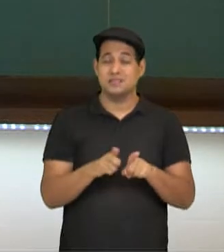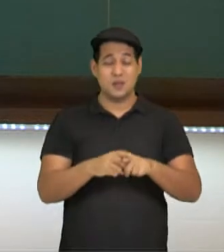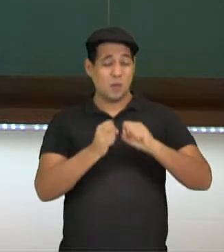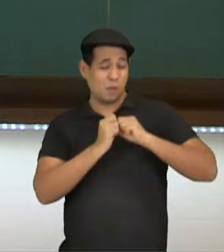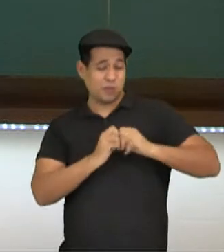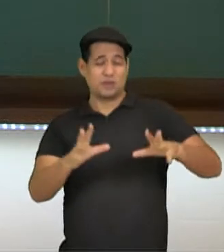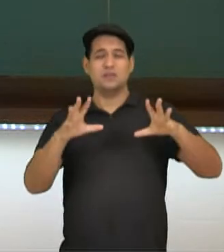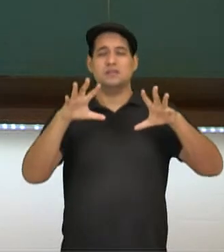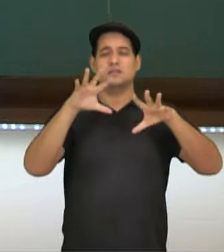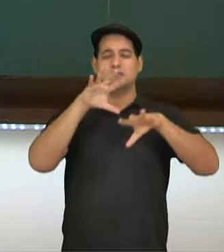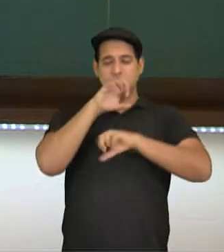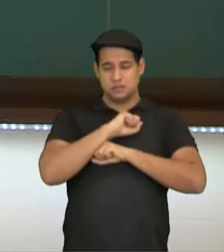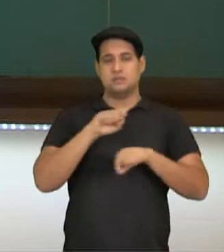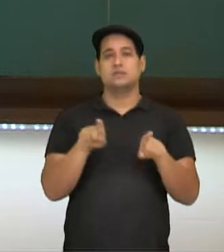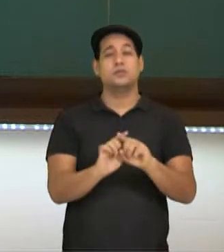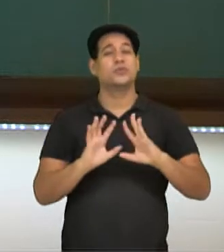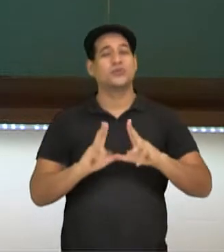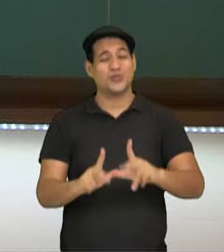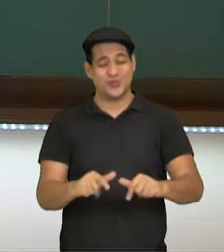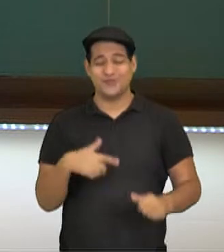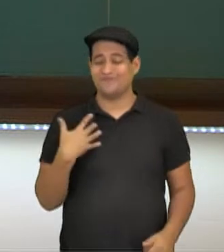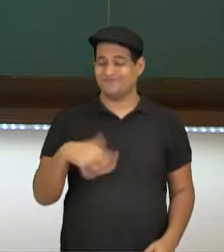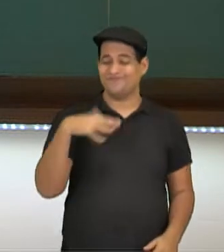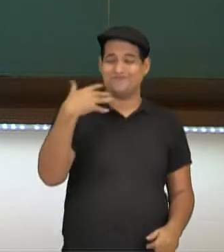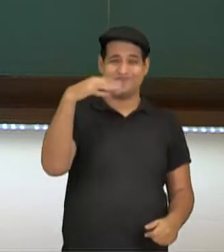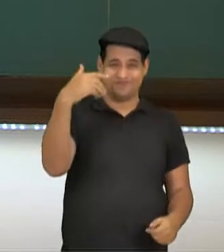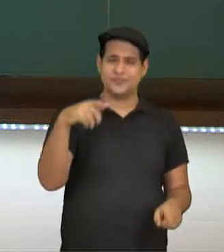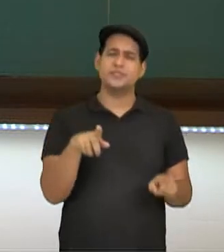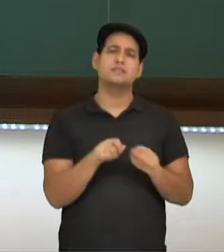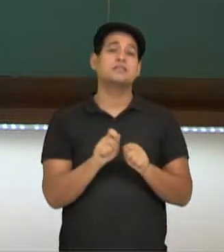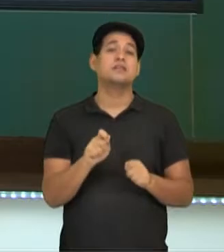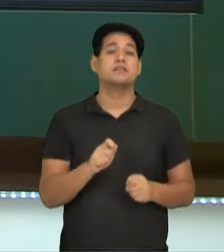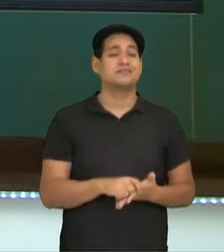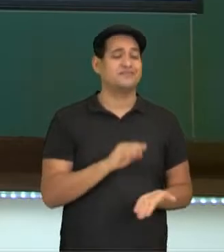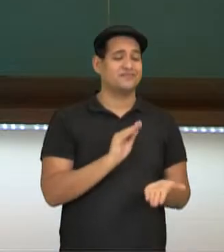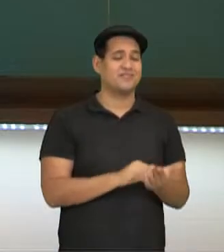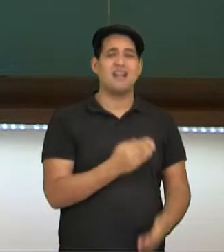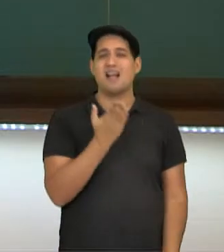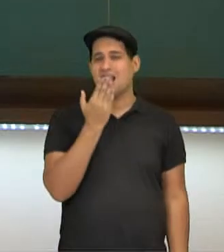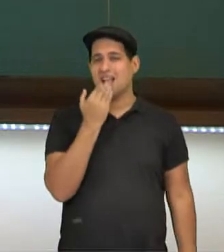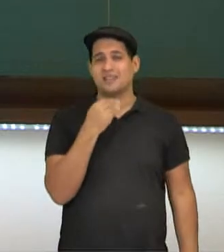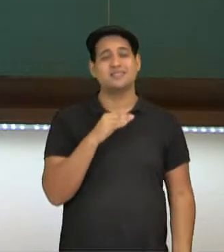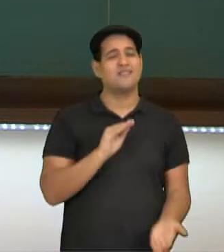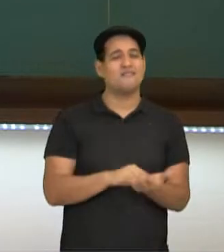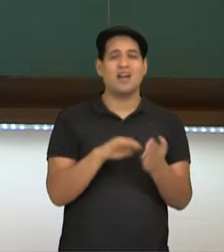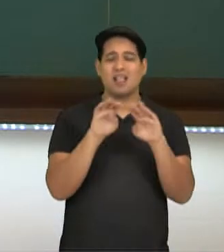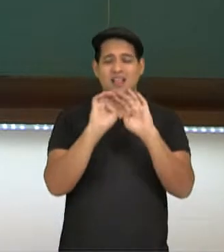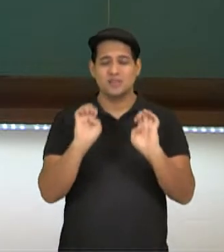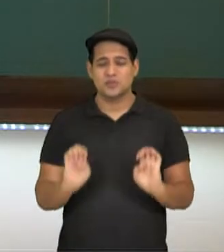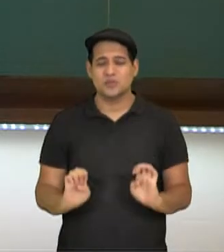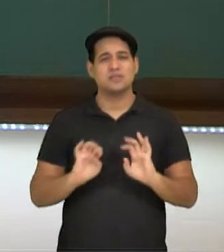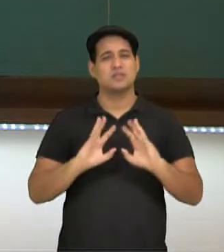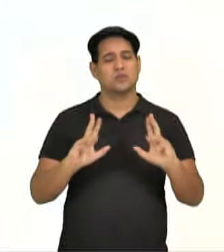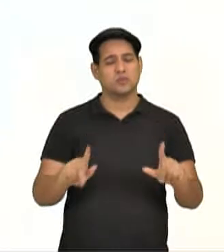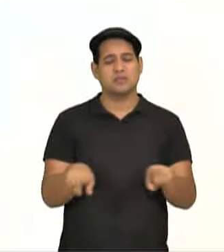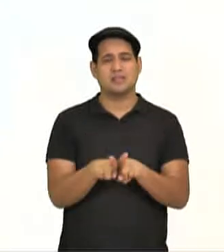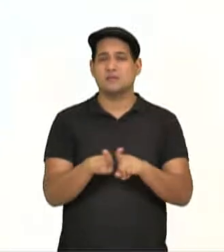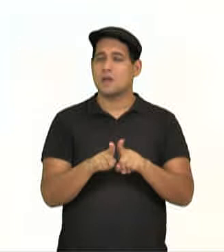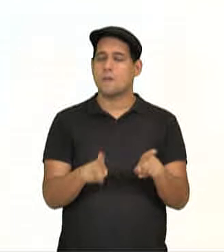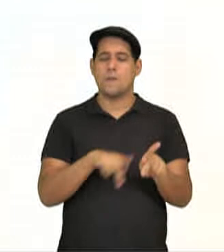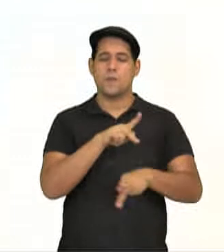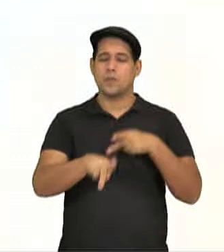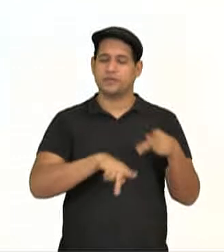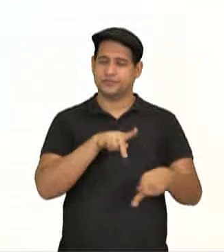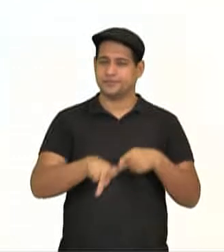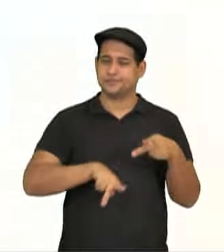nucleares. Além, é claro, de todo o custo que você vai ter da falta de alimentos e falta de estrutura para a população